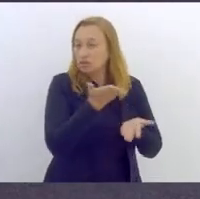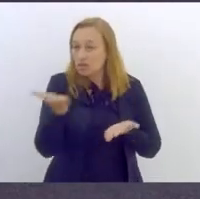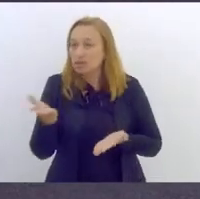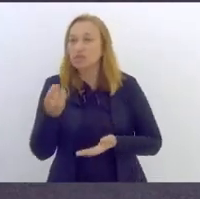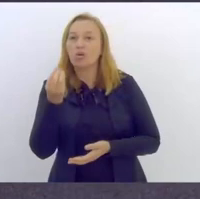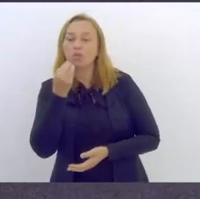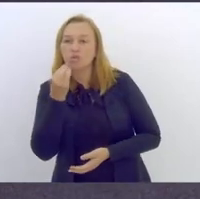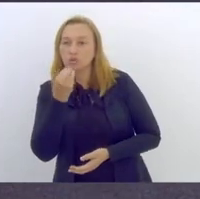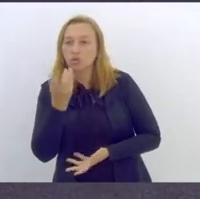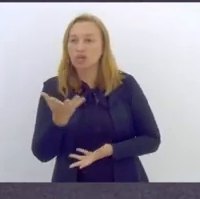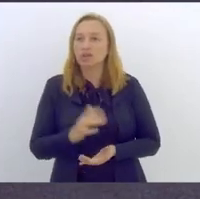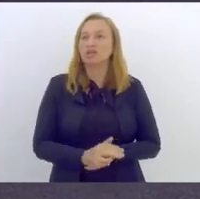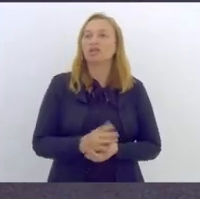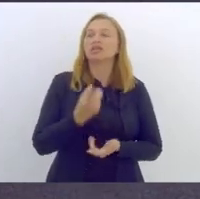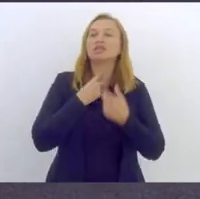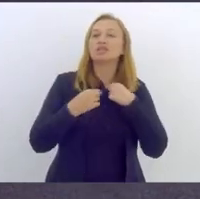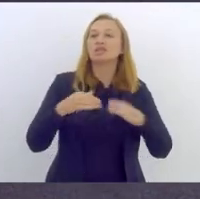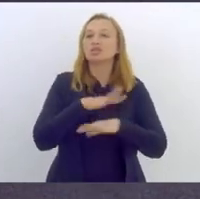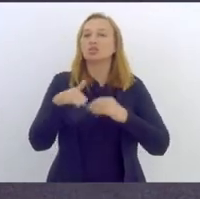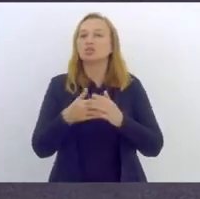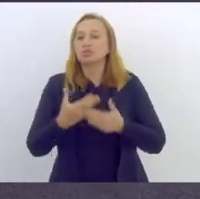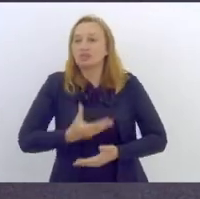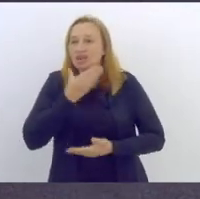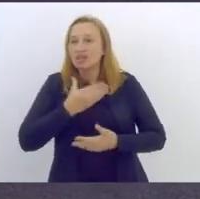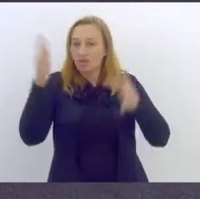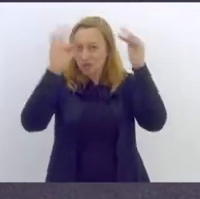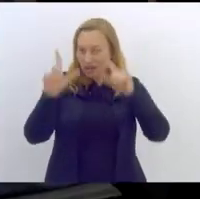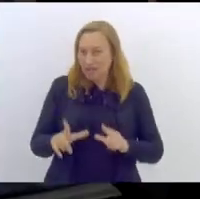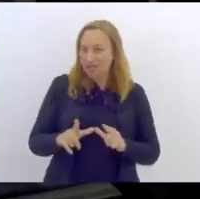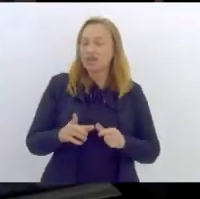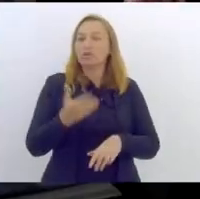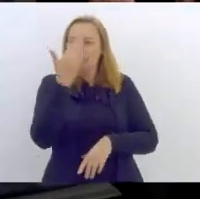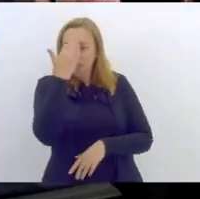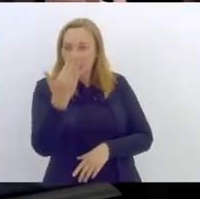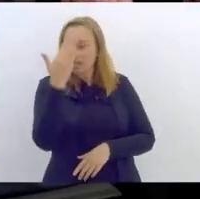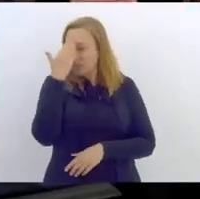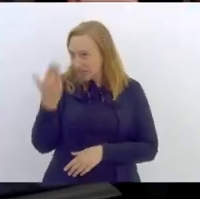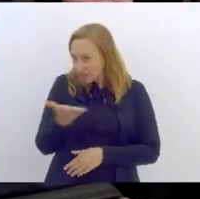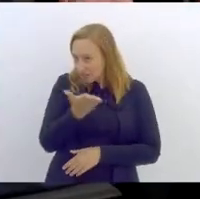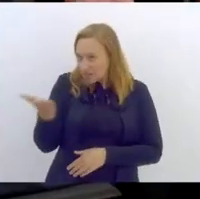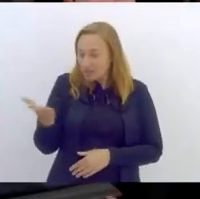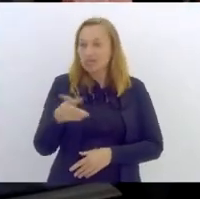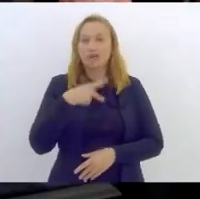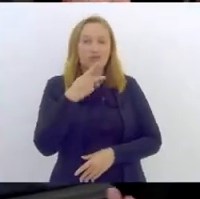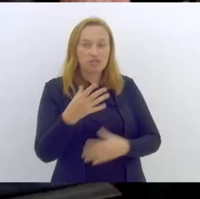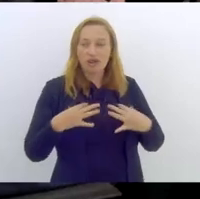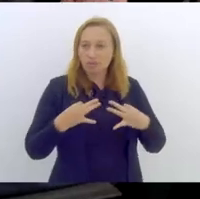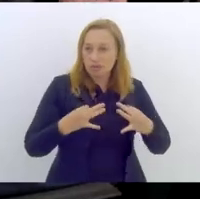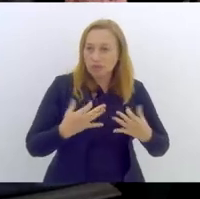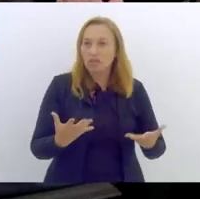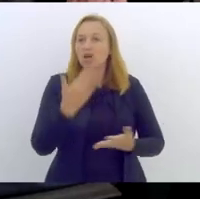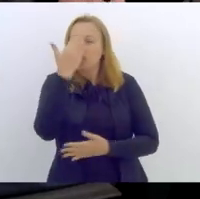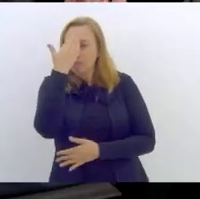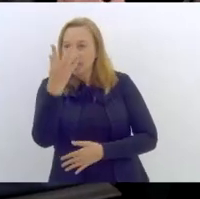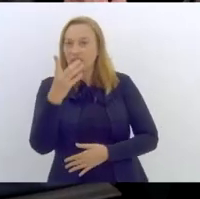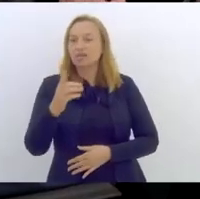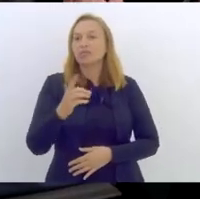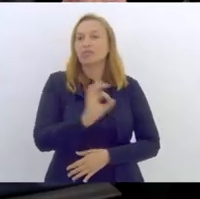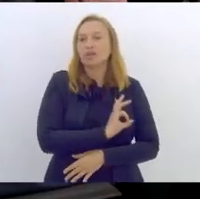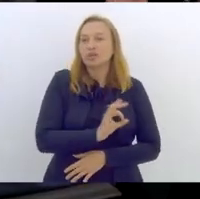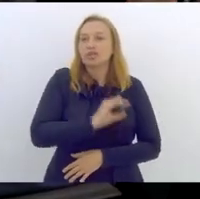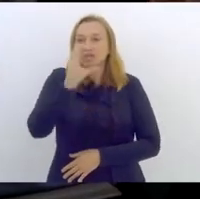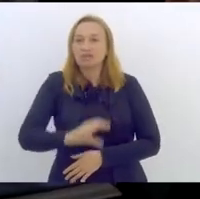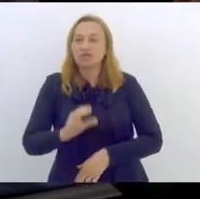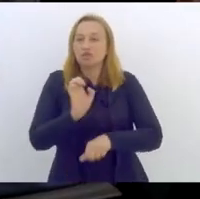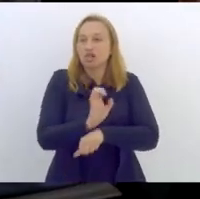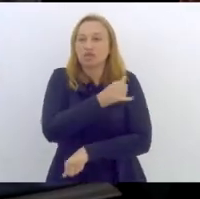oportunidade eu desejo também a todos um feliz natal Obrigado Dra Milena obrigado pela pela disponibilidade obrigada por esse livro do Estado do Rio de Janeiro